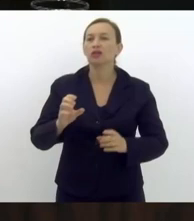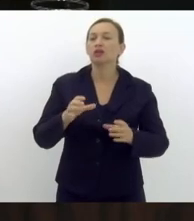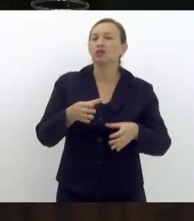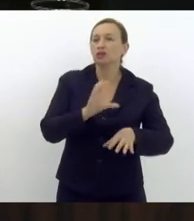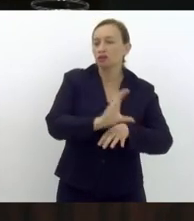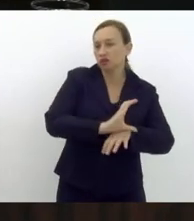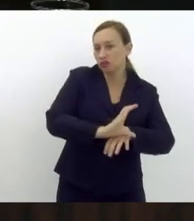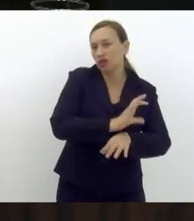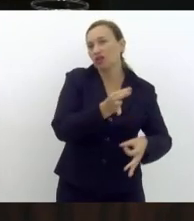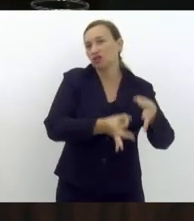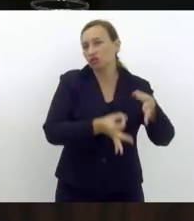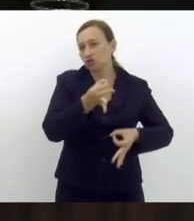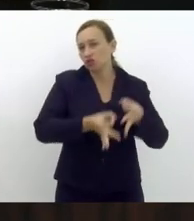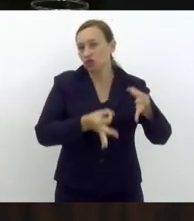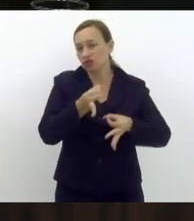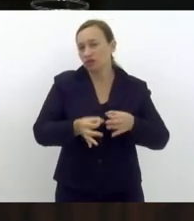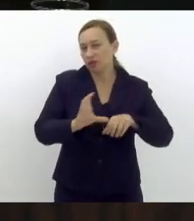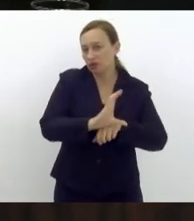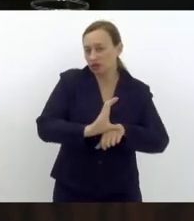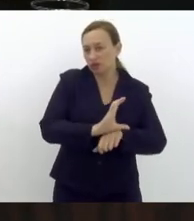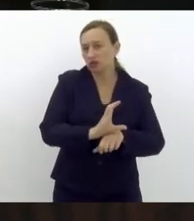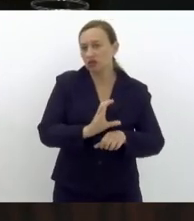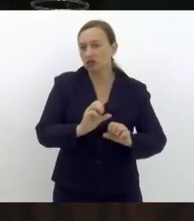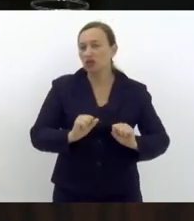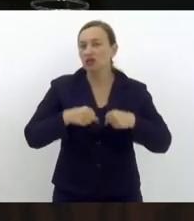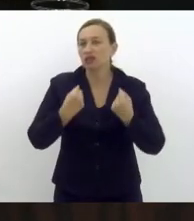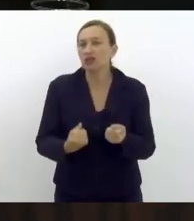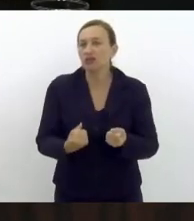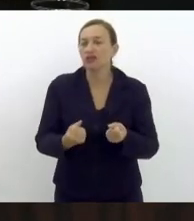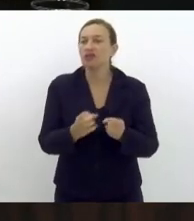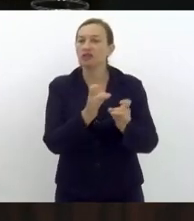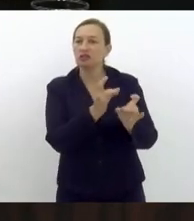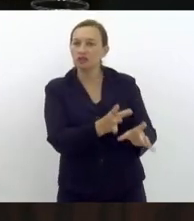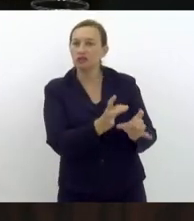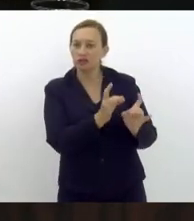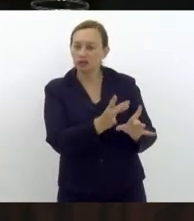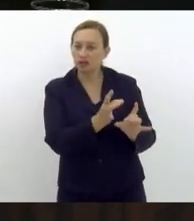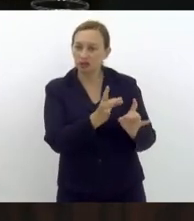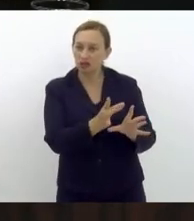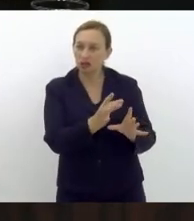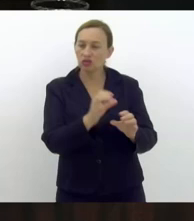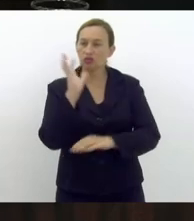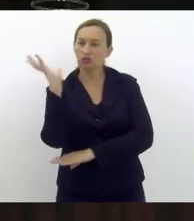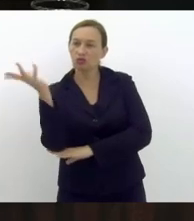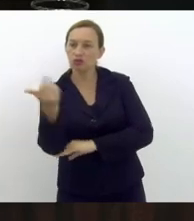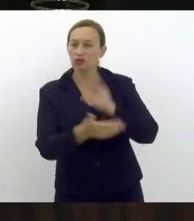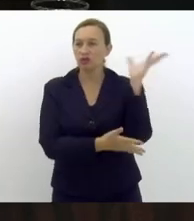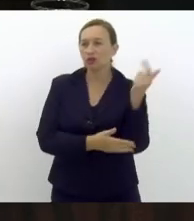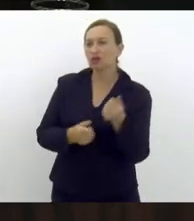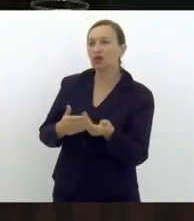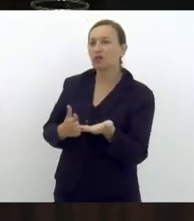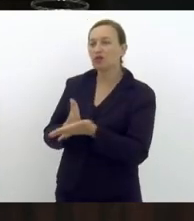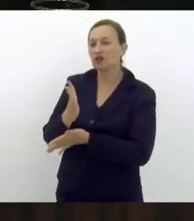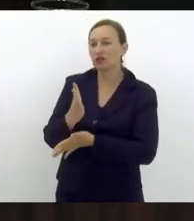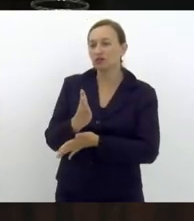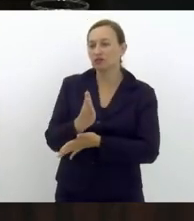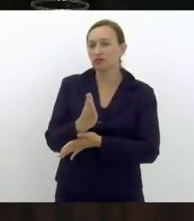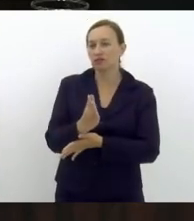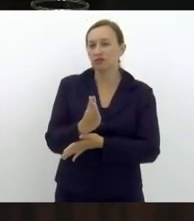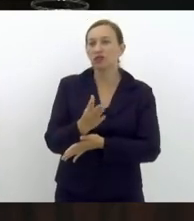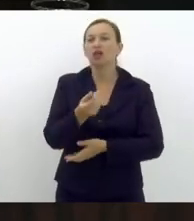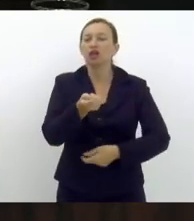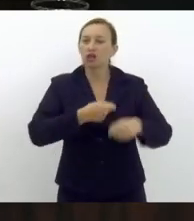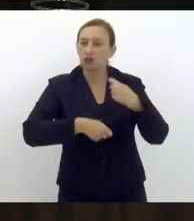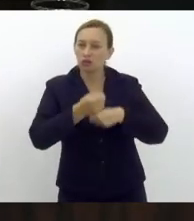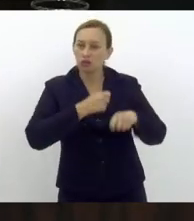pela Constitucionalidade de Defesa do Consumidor no Meio Ambiente, favorável. De